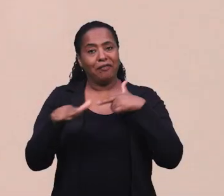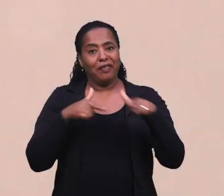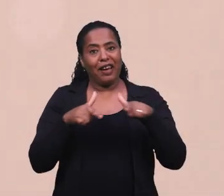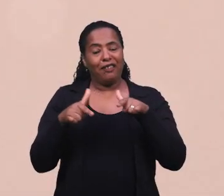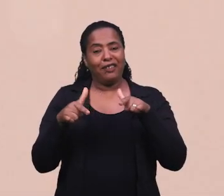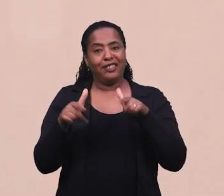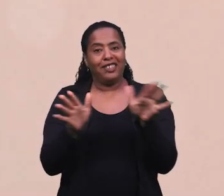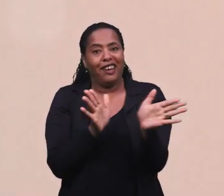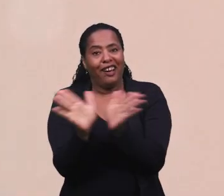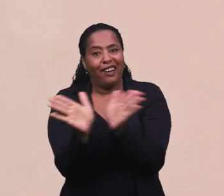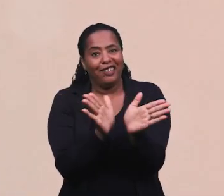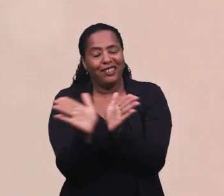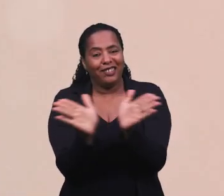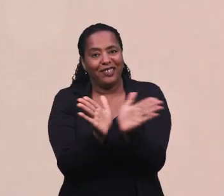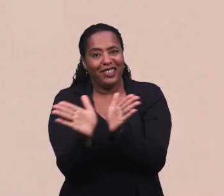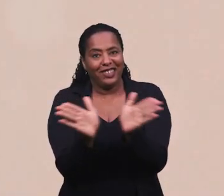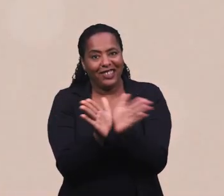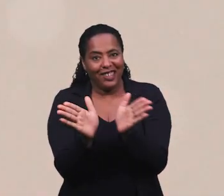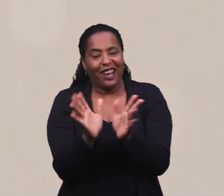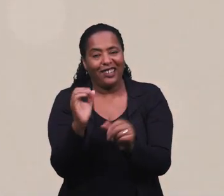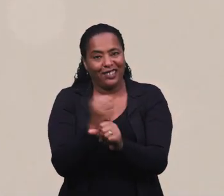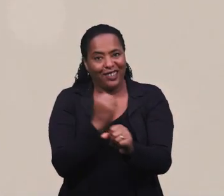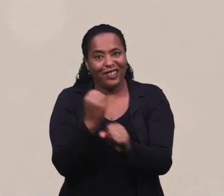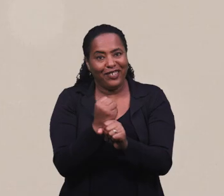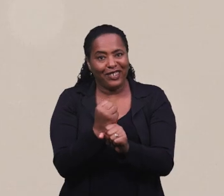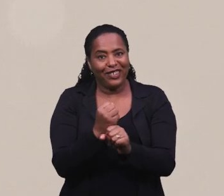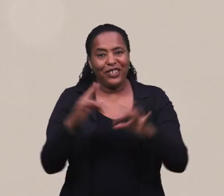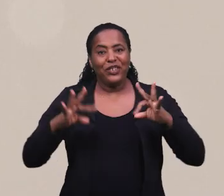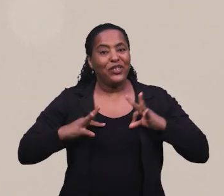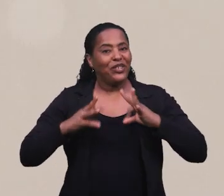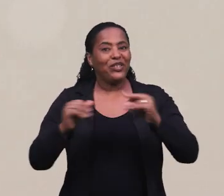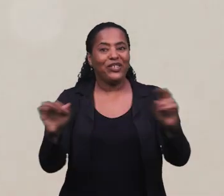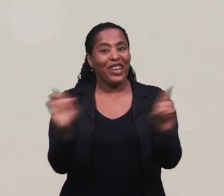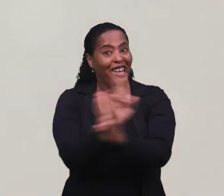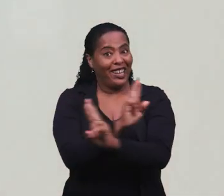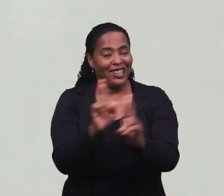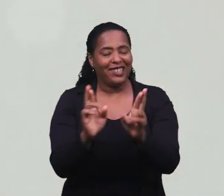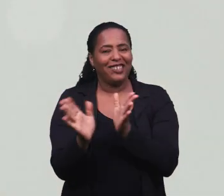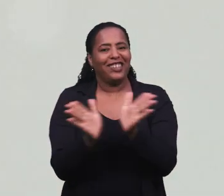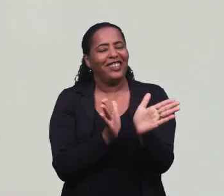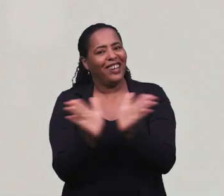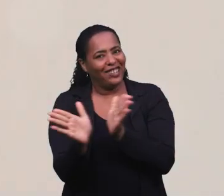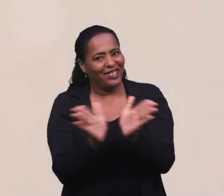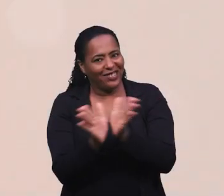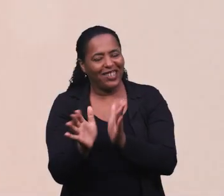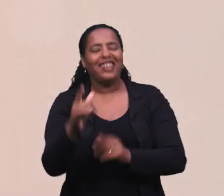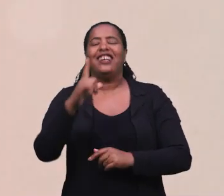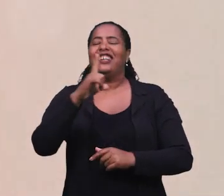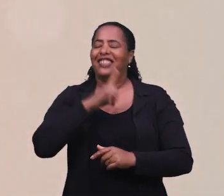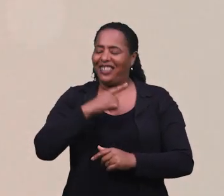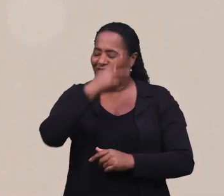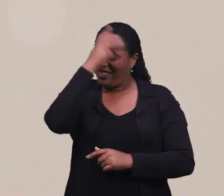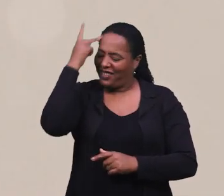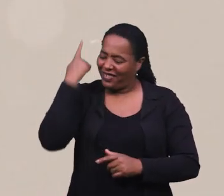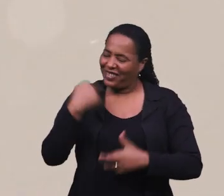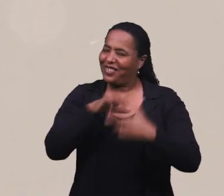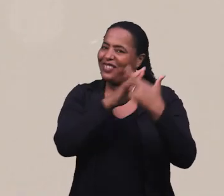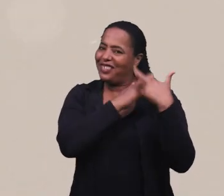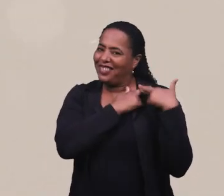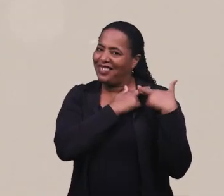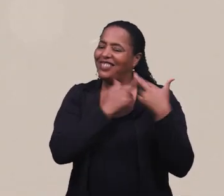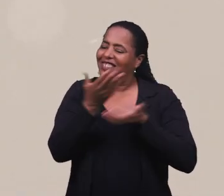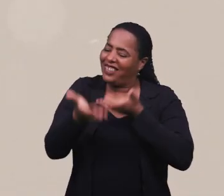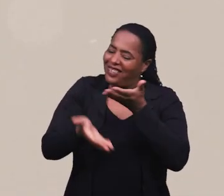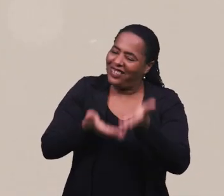com amor no nosso meio, ela precisa se sentir pertencente daquele lugar. E cada igreja, o tamanho da